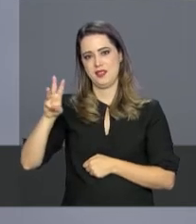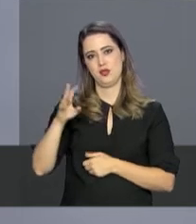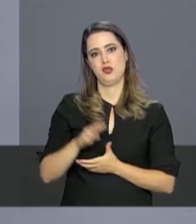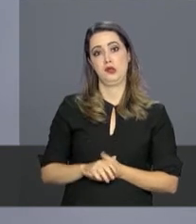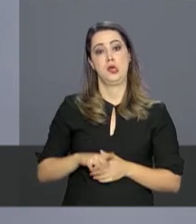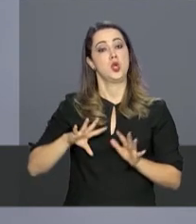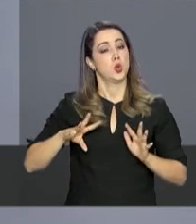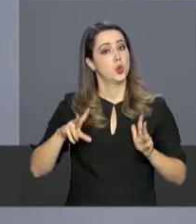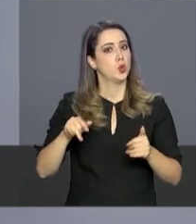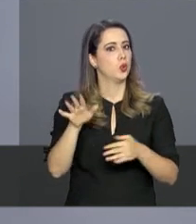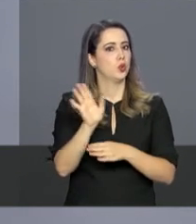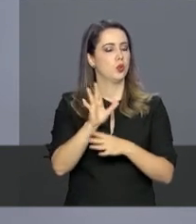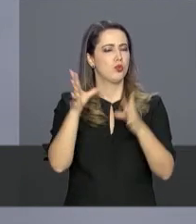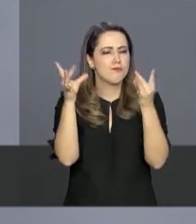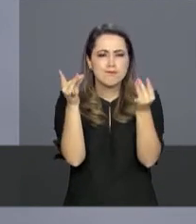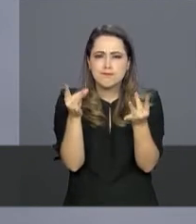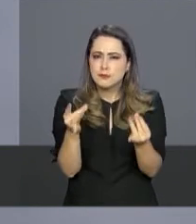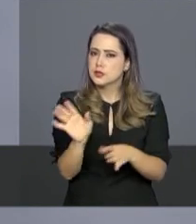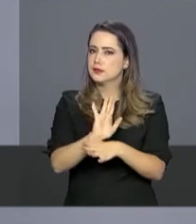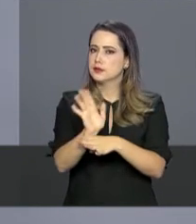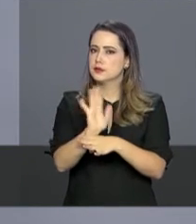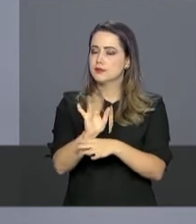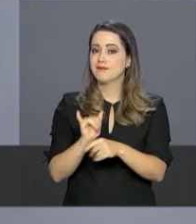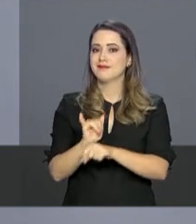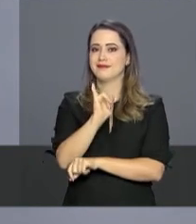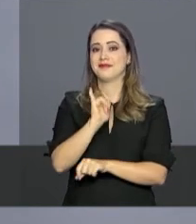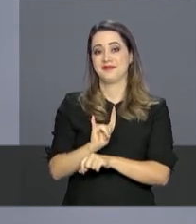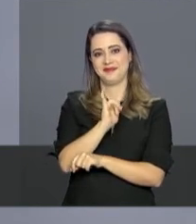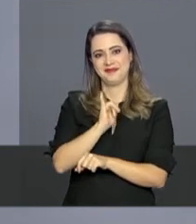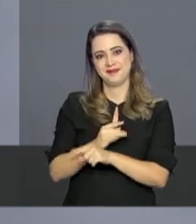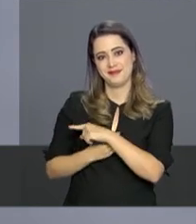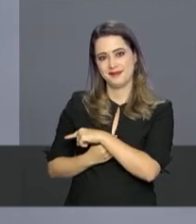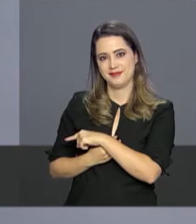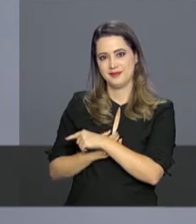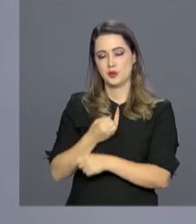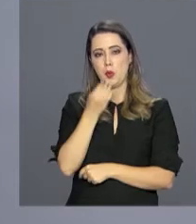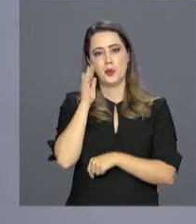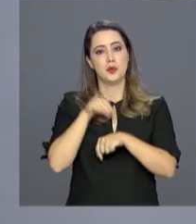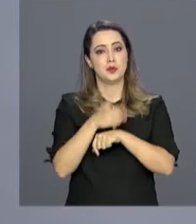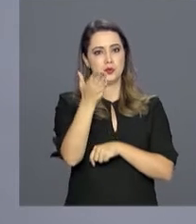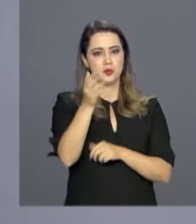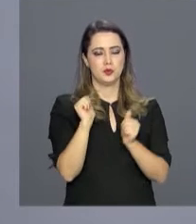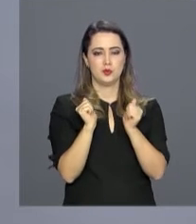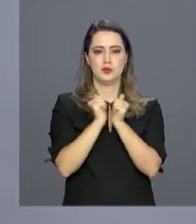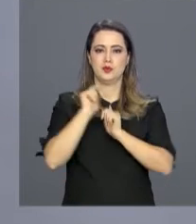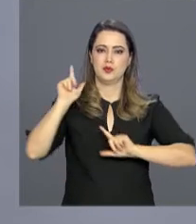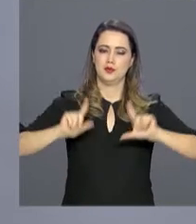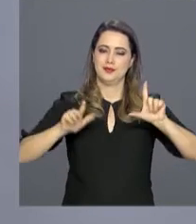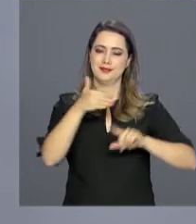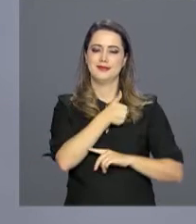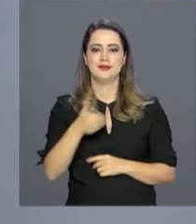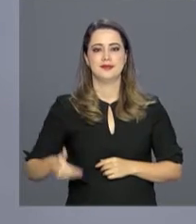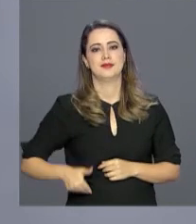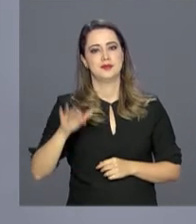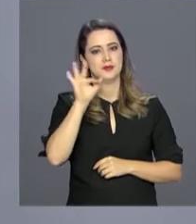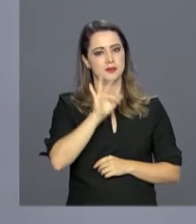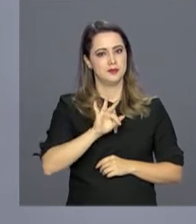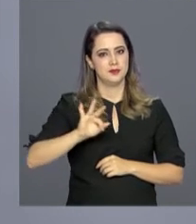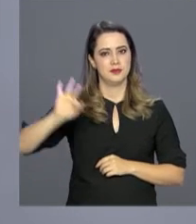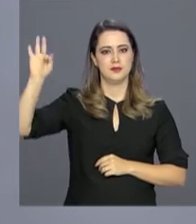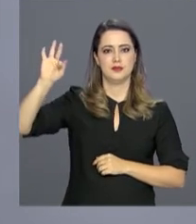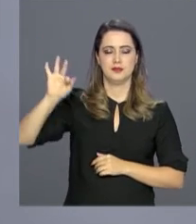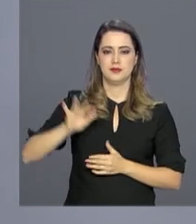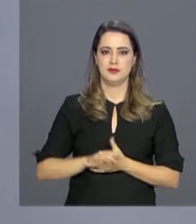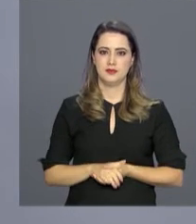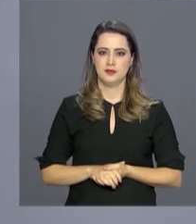e todas as reportagens estão disponíveis em nosso canal no youtube uma ótima noite pra você e continue com a gente aqui na nbr a tv